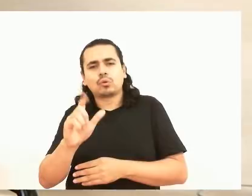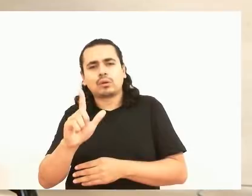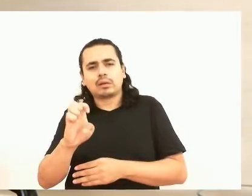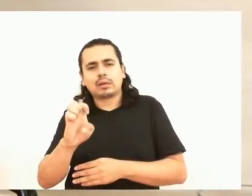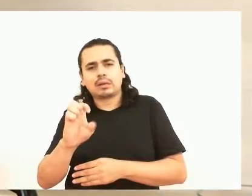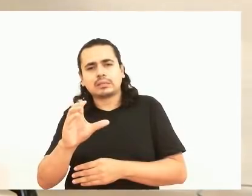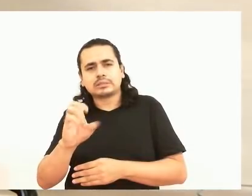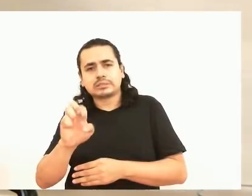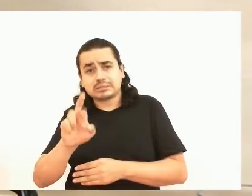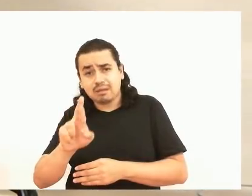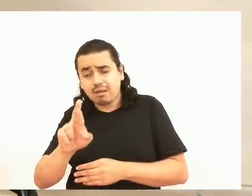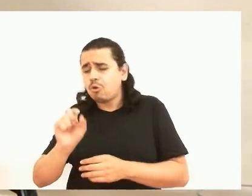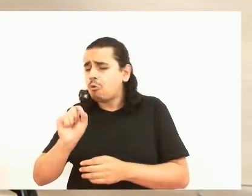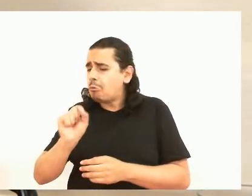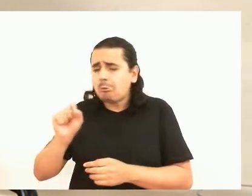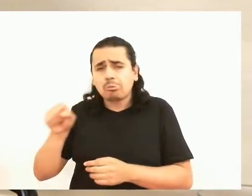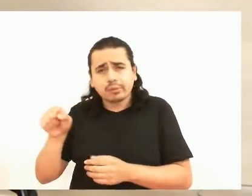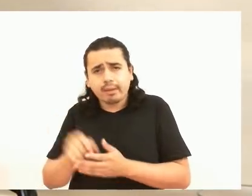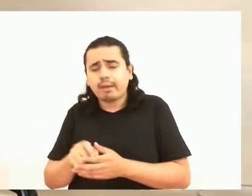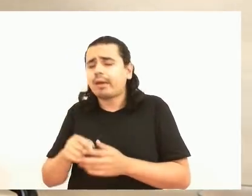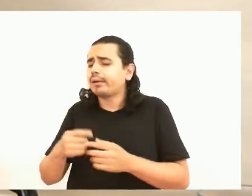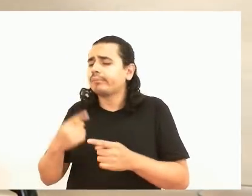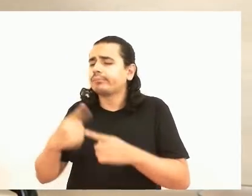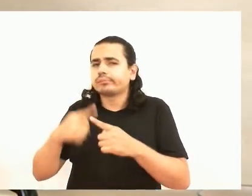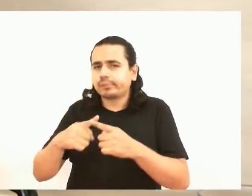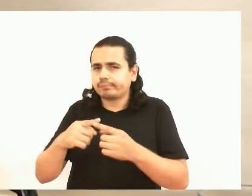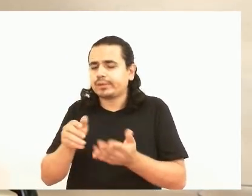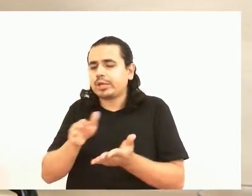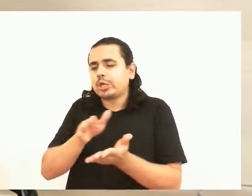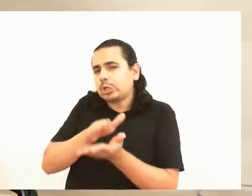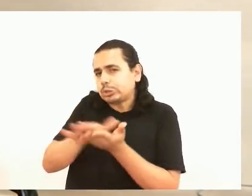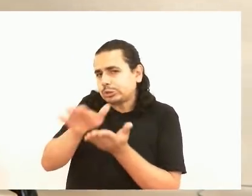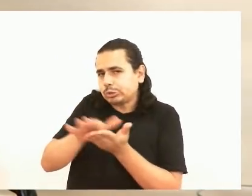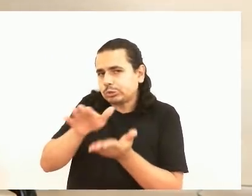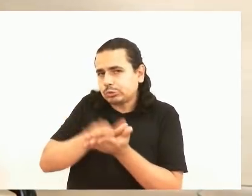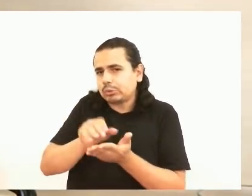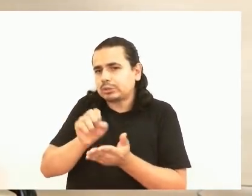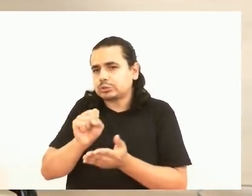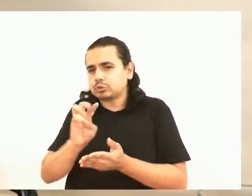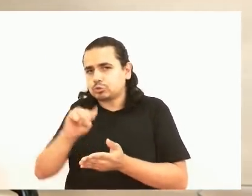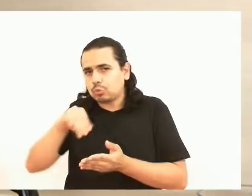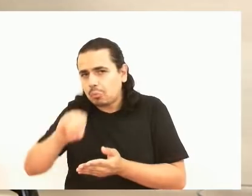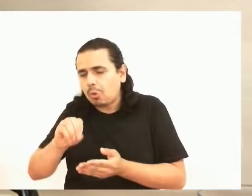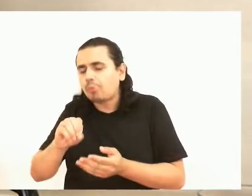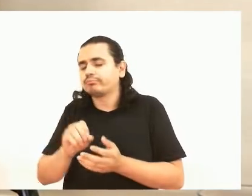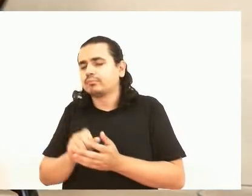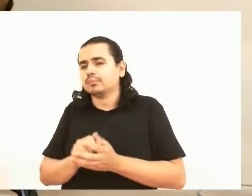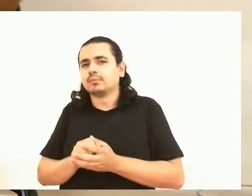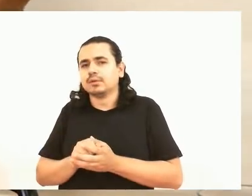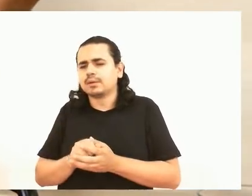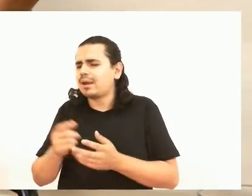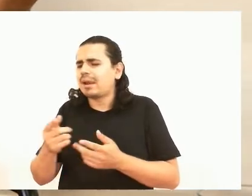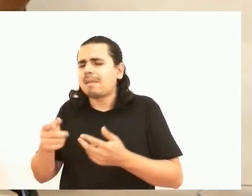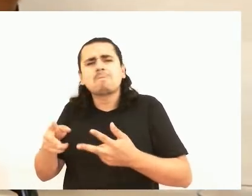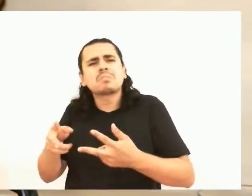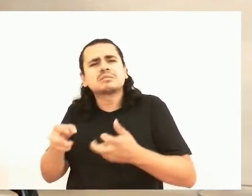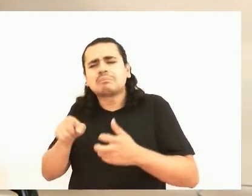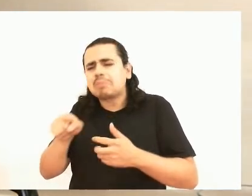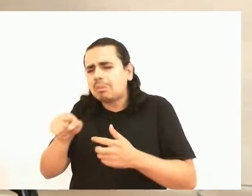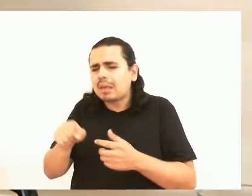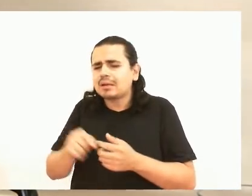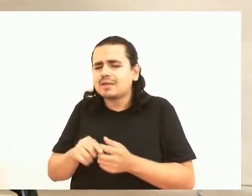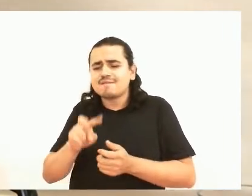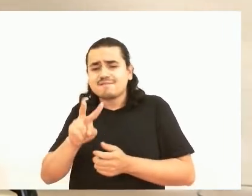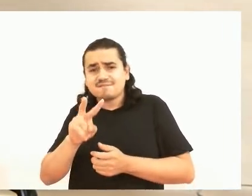viu que é pela editora summus está aí por isso que eu falei que a sessão coruja ela viu que esse